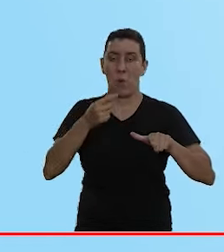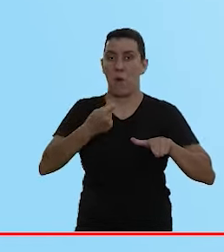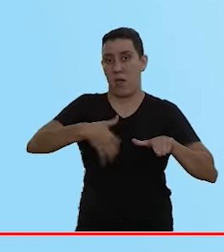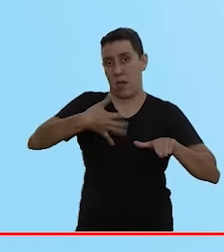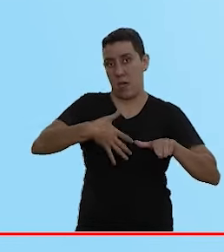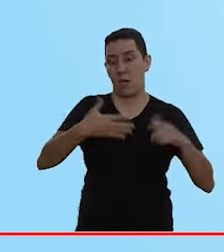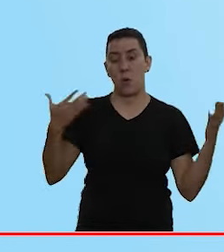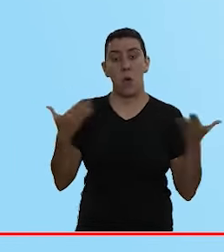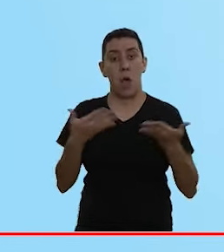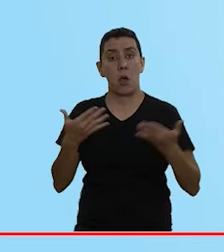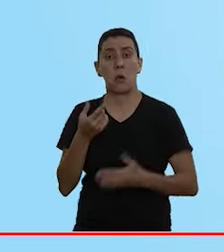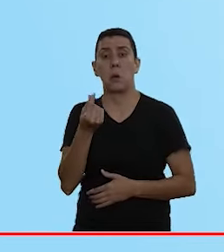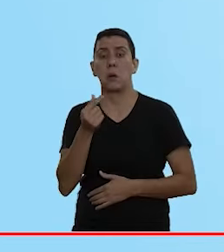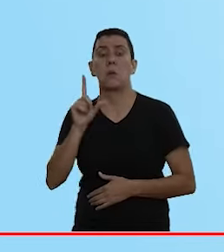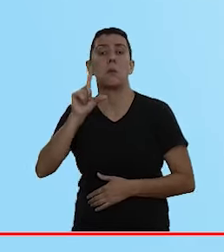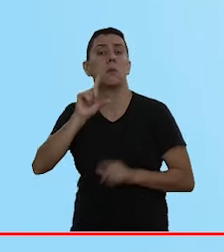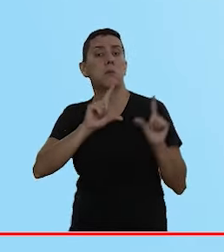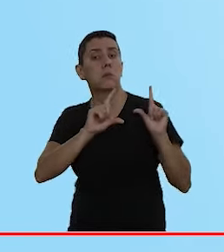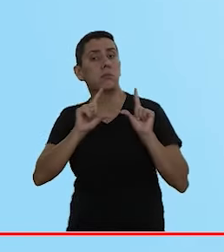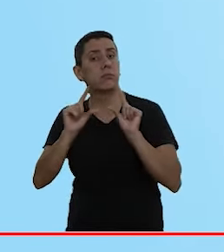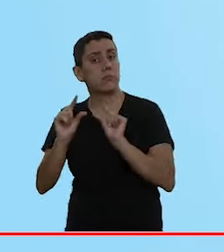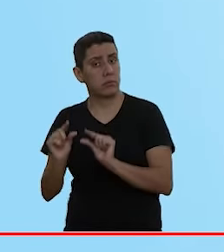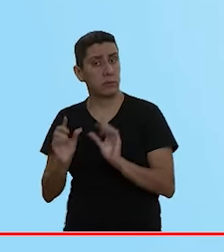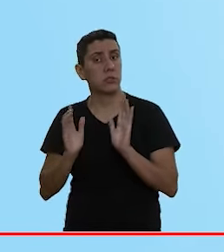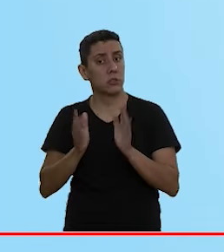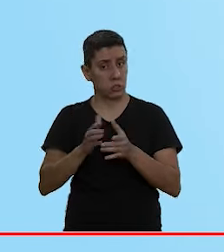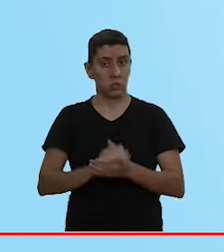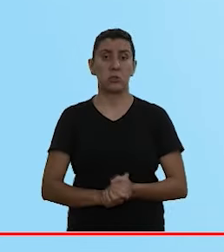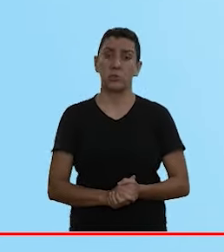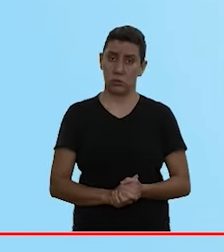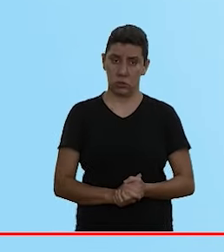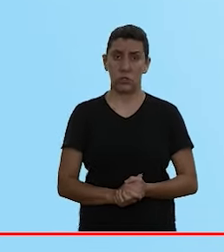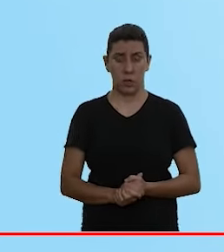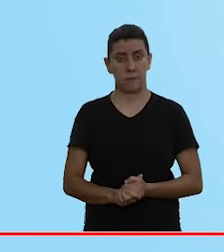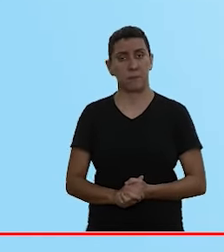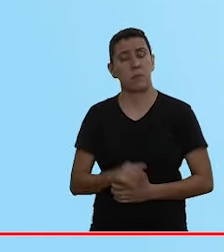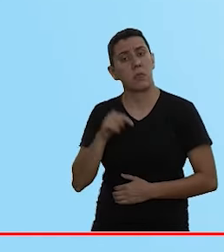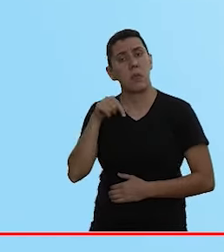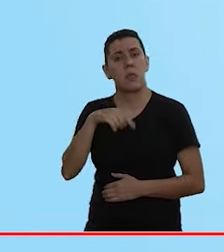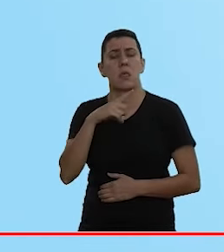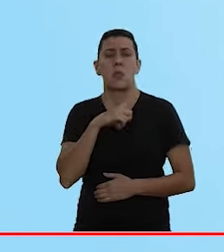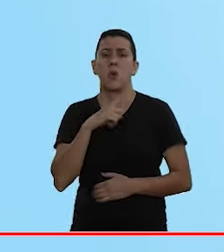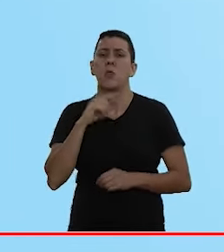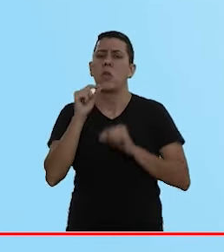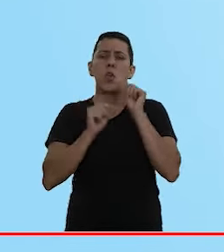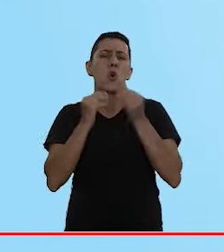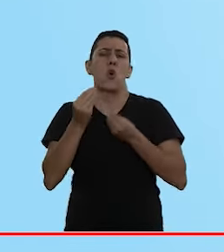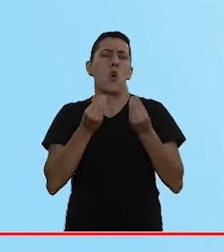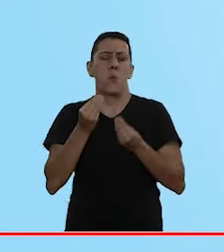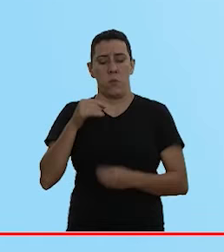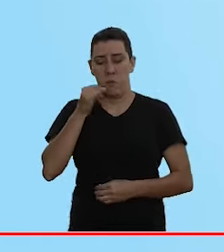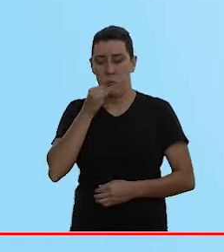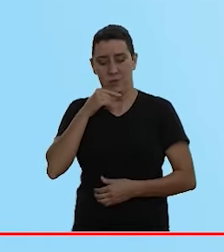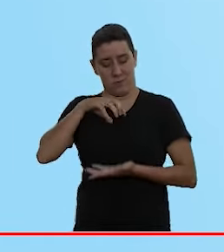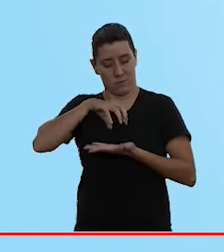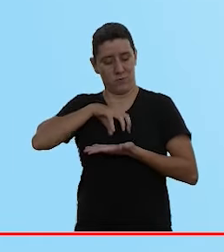competitivas também. Sobre as estruturas, aqui a gente está falando uma indústria de processamento, né? Uma indústria que trabalha